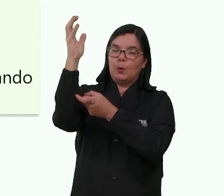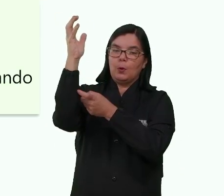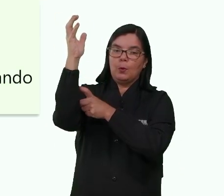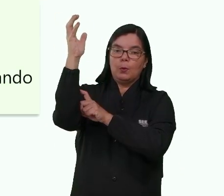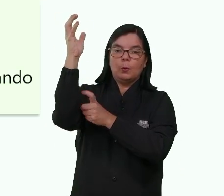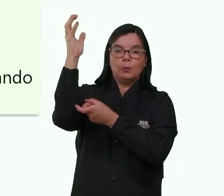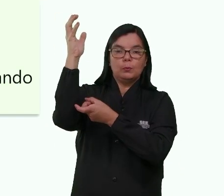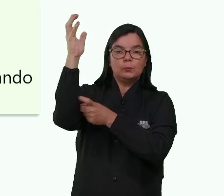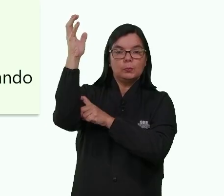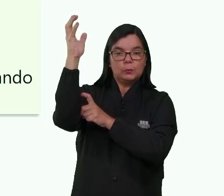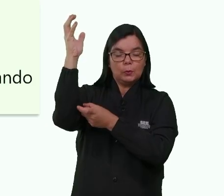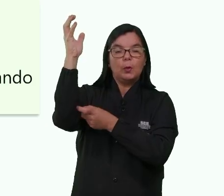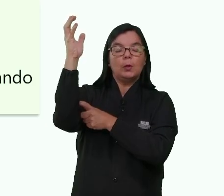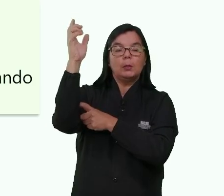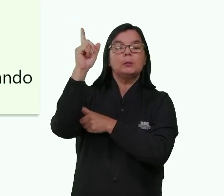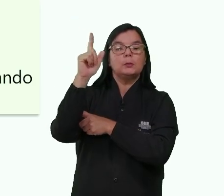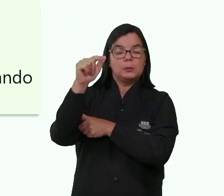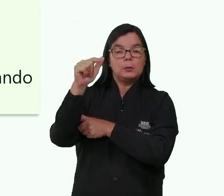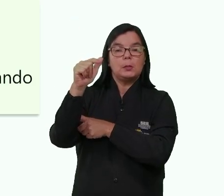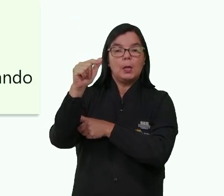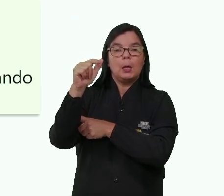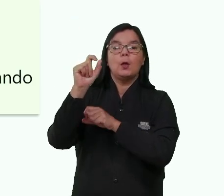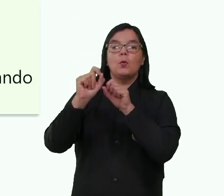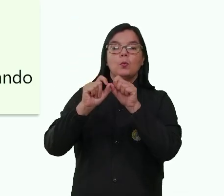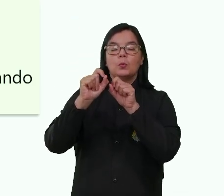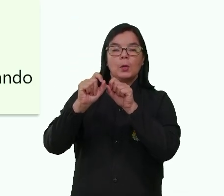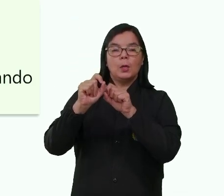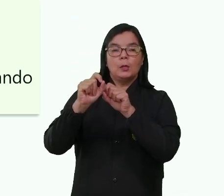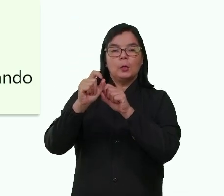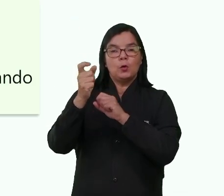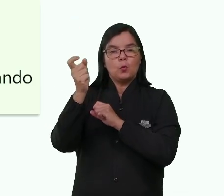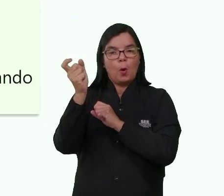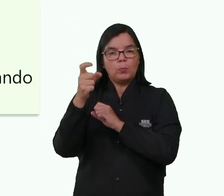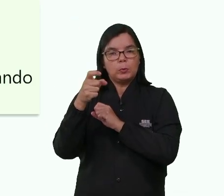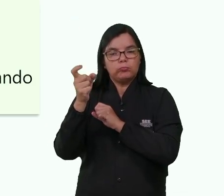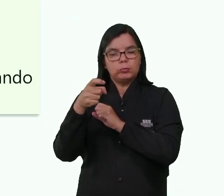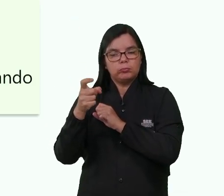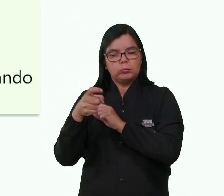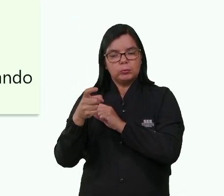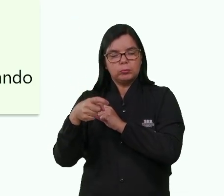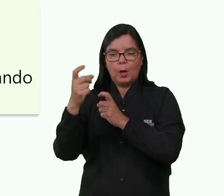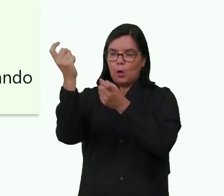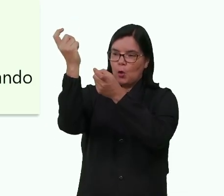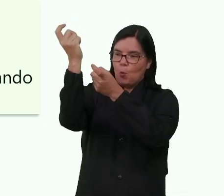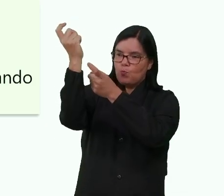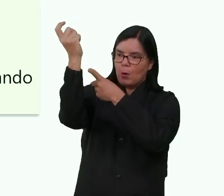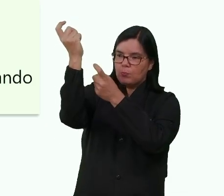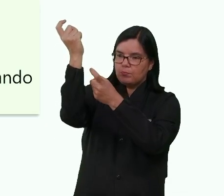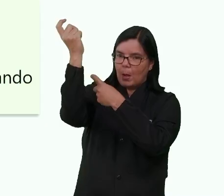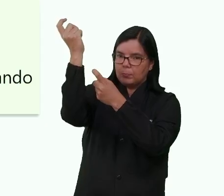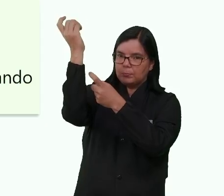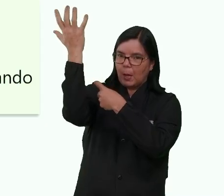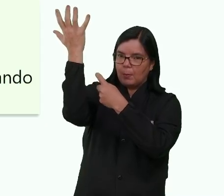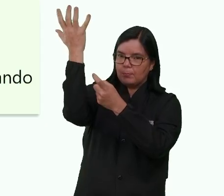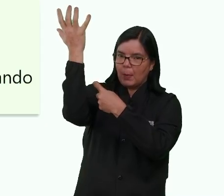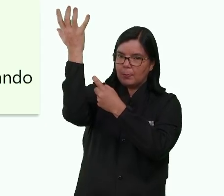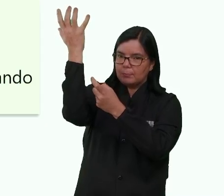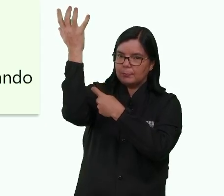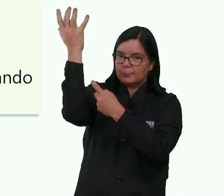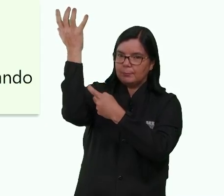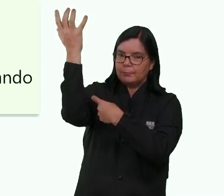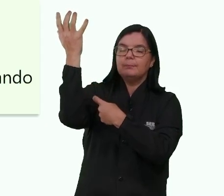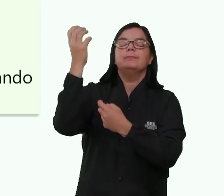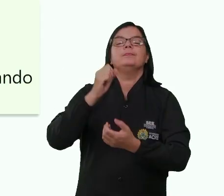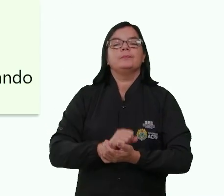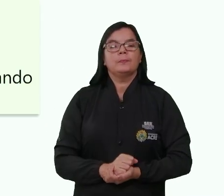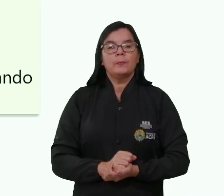o procedimento adotado com essa machadinha aqui, no sentido de cortar a árvore,